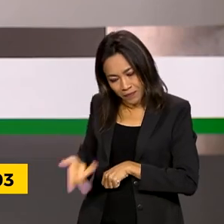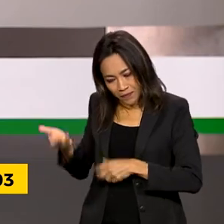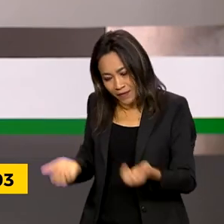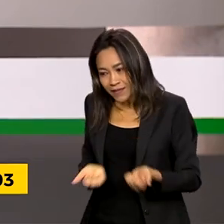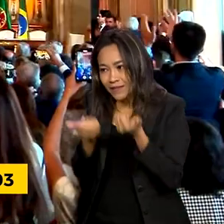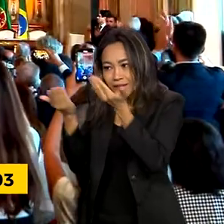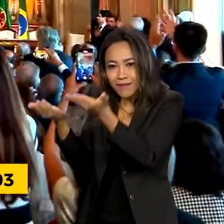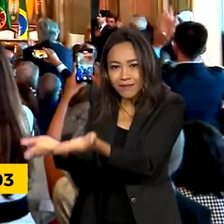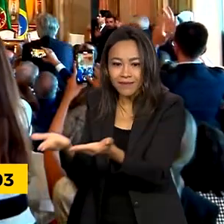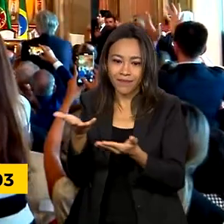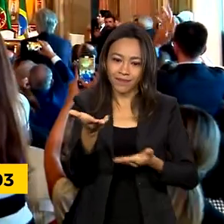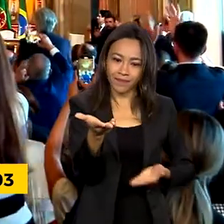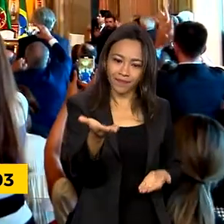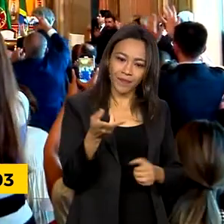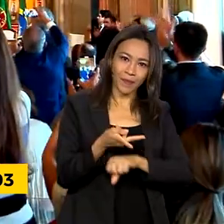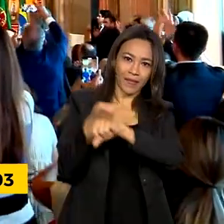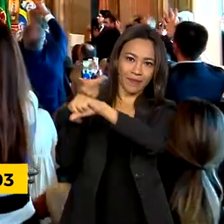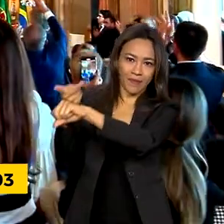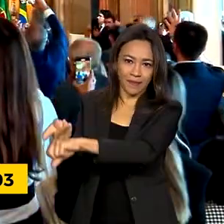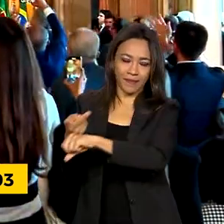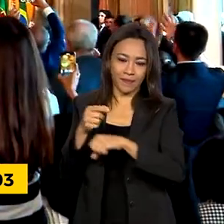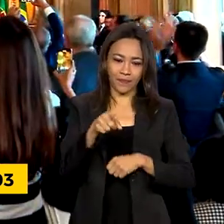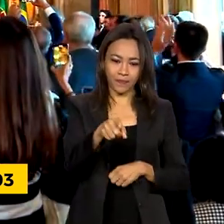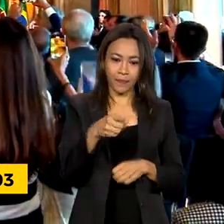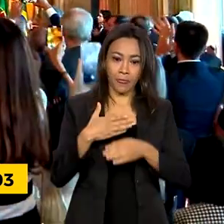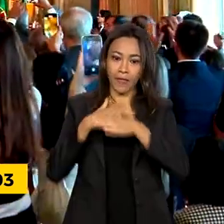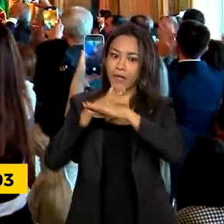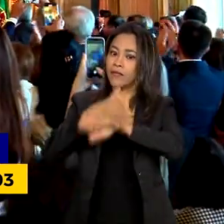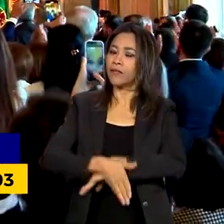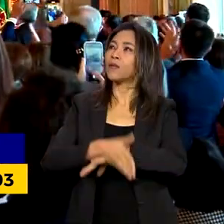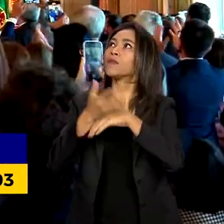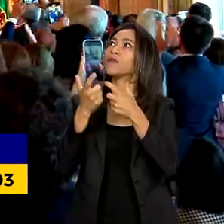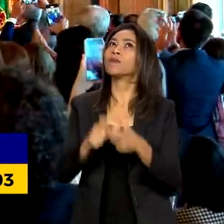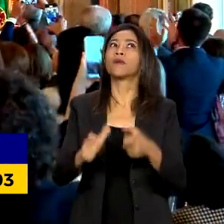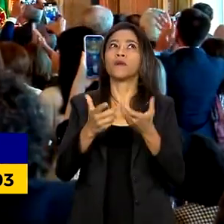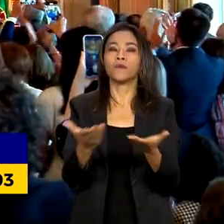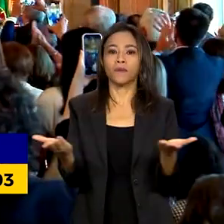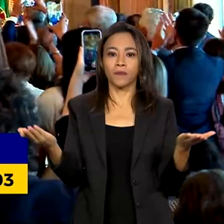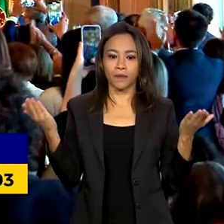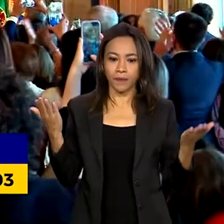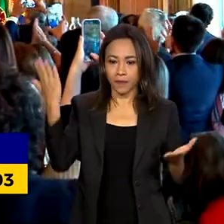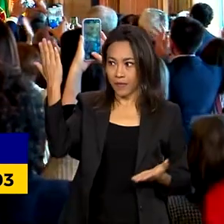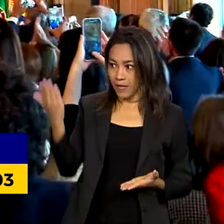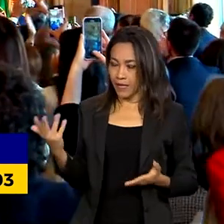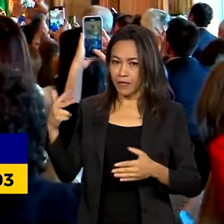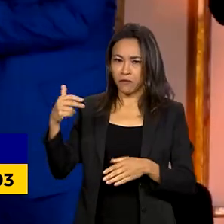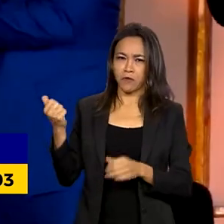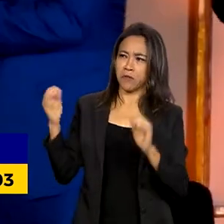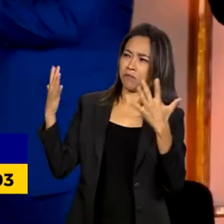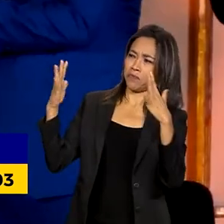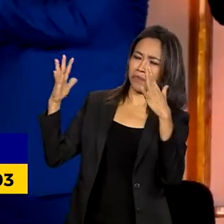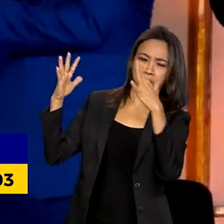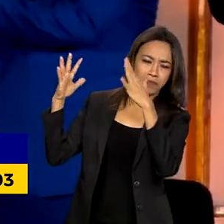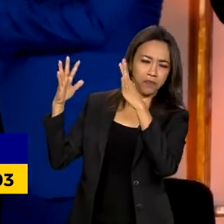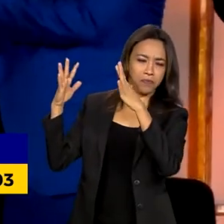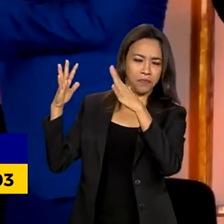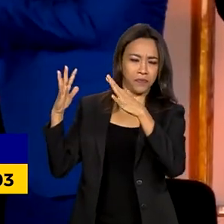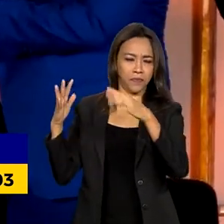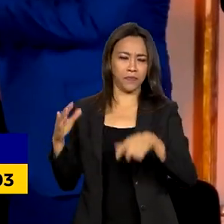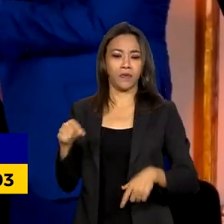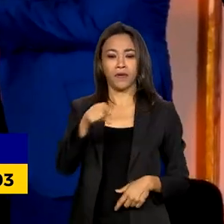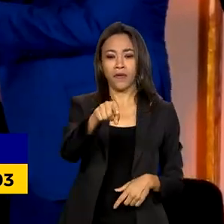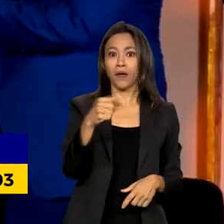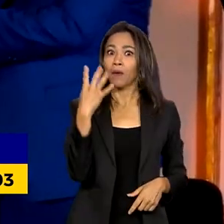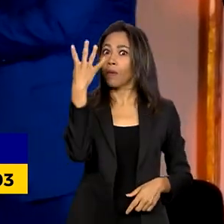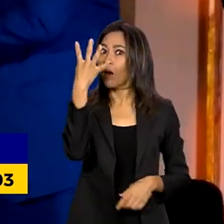Sintra. Ao entrar no Palácio Queluz, Chico Buarque foi aplaudido de pé. Foram 4 anos